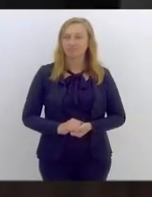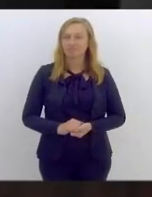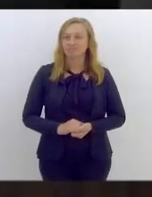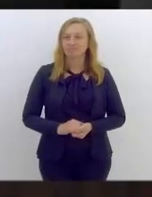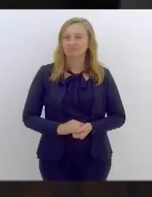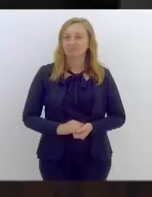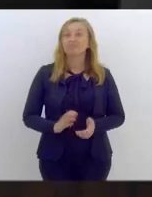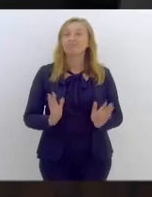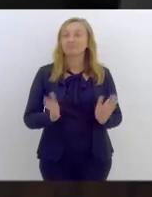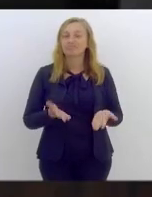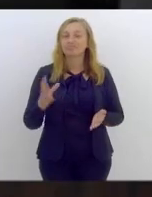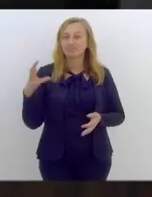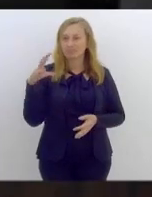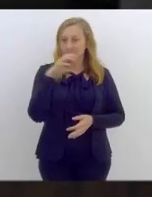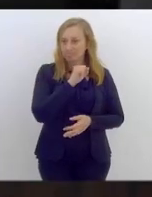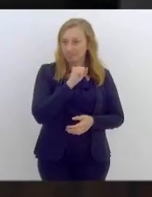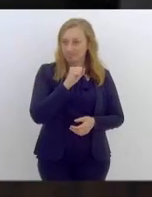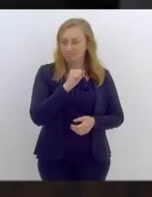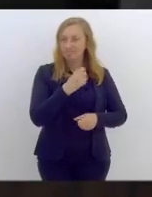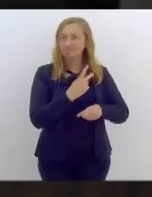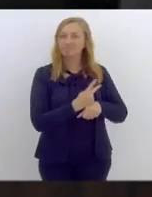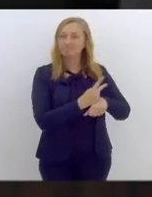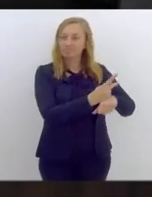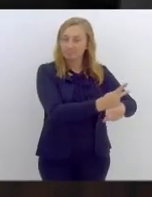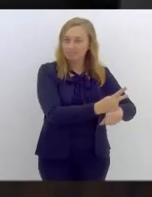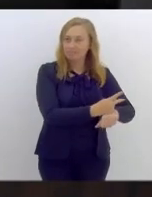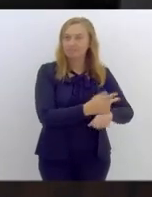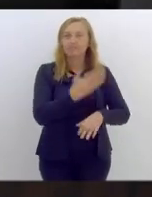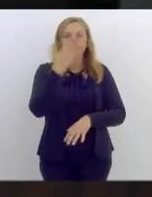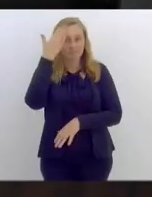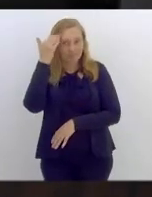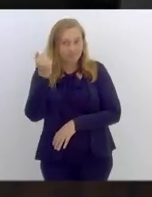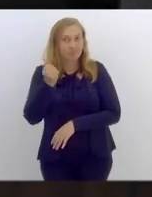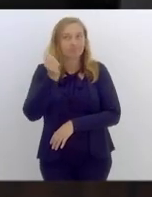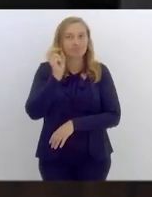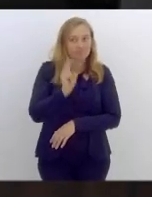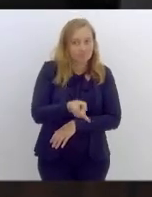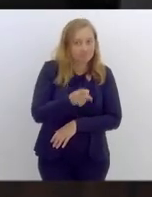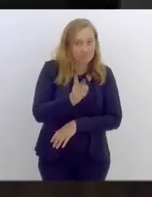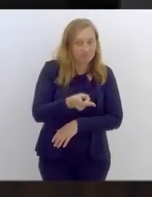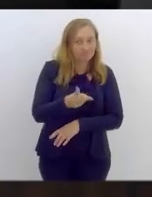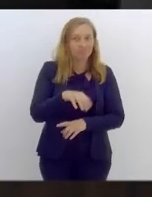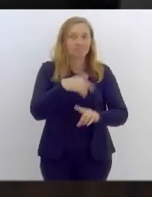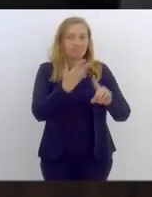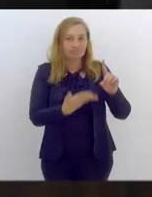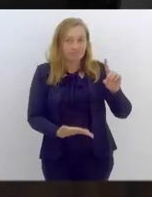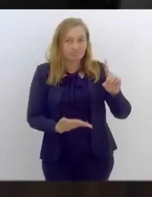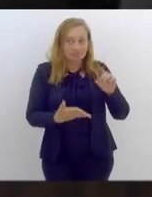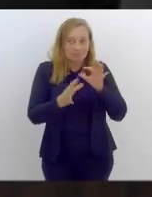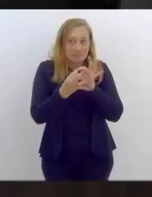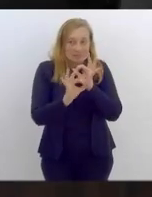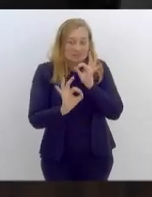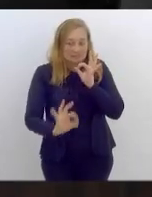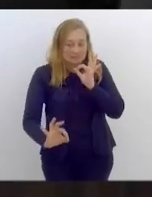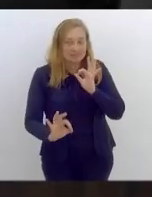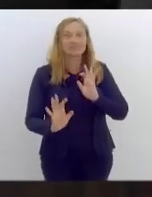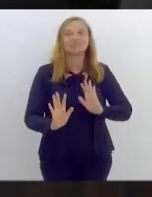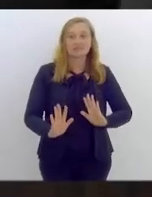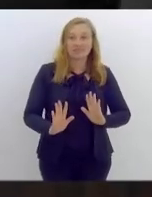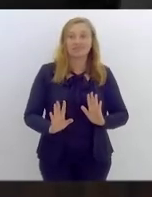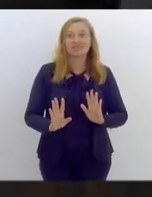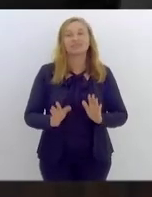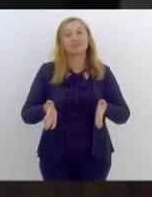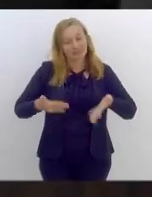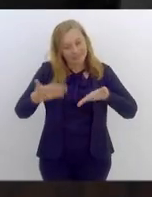A gente vai passar imediatamente para as moções aqui. A gente sabe sempre que essas cerimônias, elas se estendem mesmo, mas